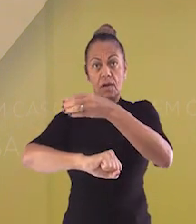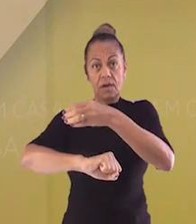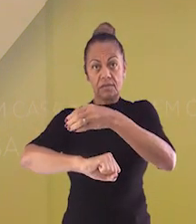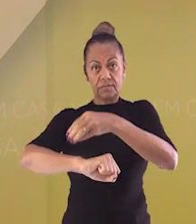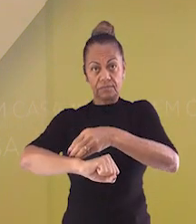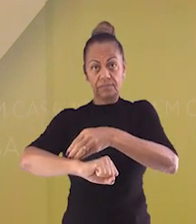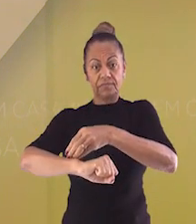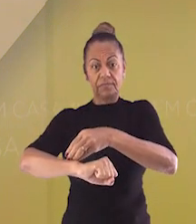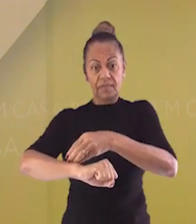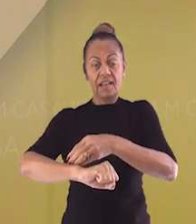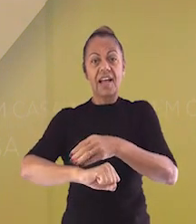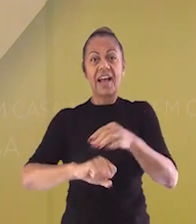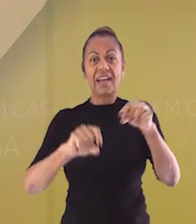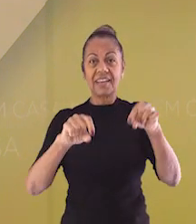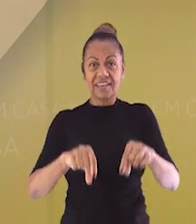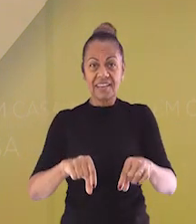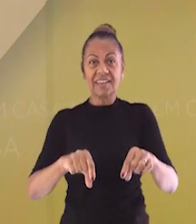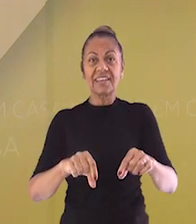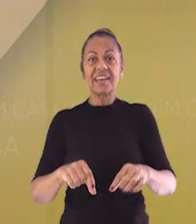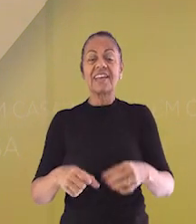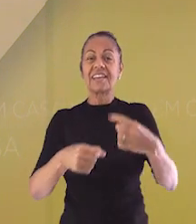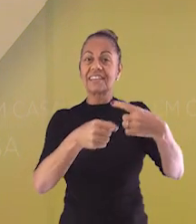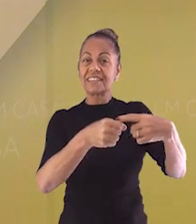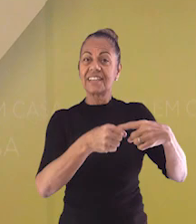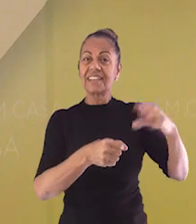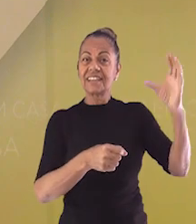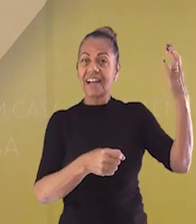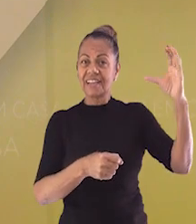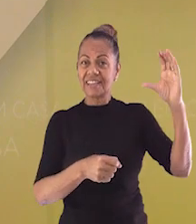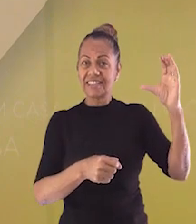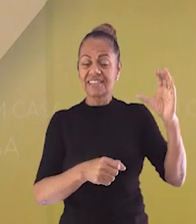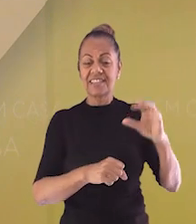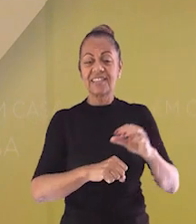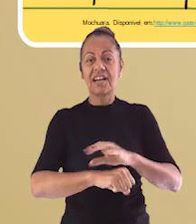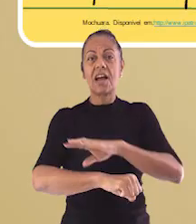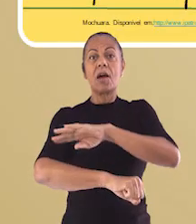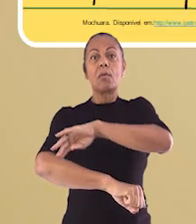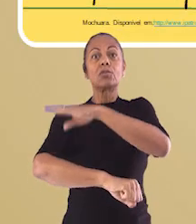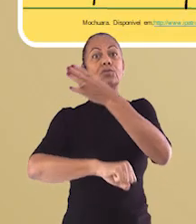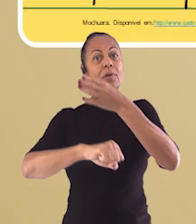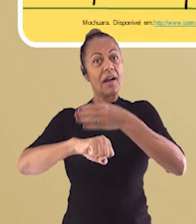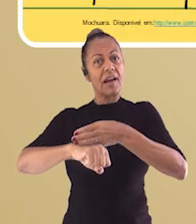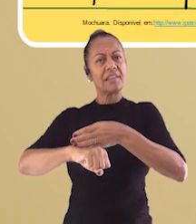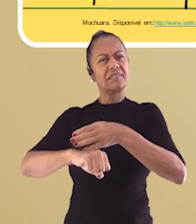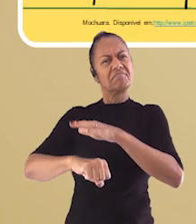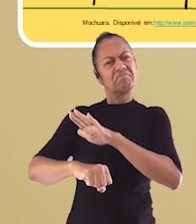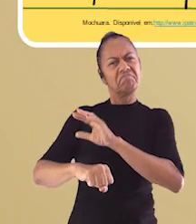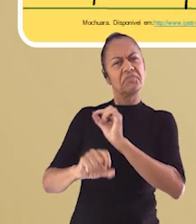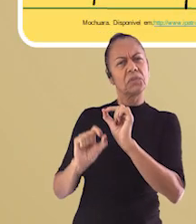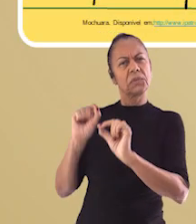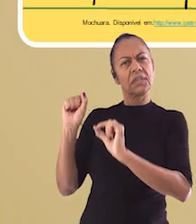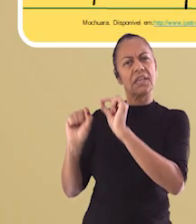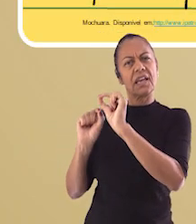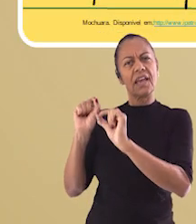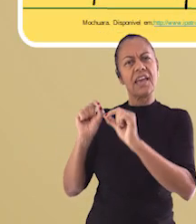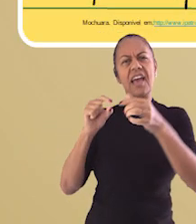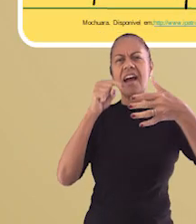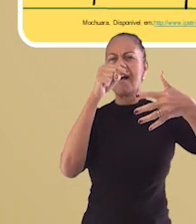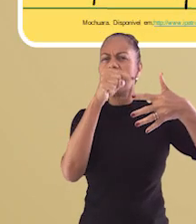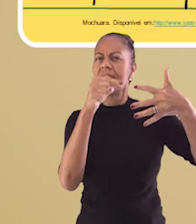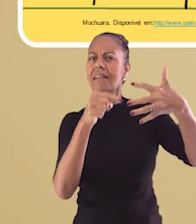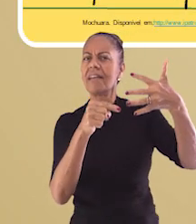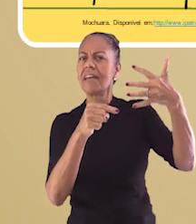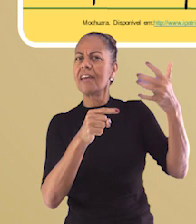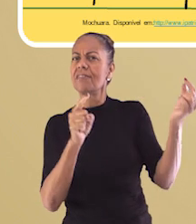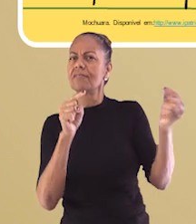importante ponto turístico que compõe a paisagem do município de Cariacica. E que tipo de relevo você acha que o Mochoara